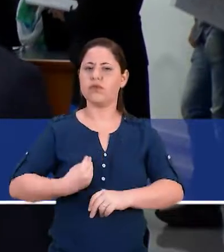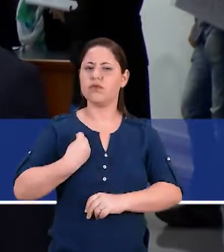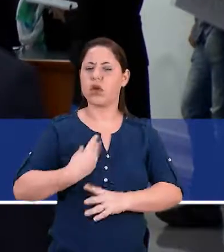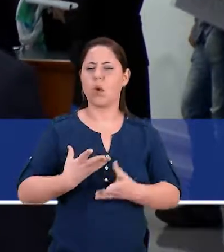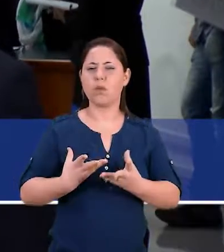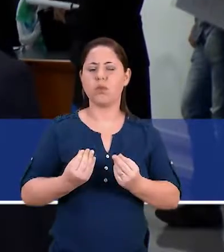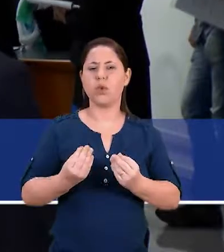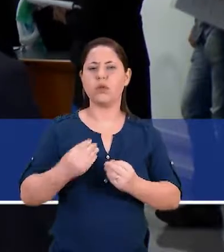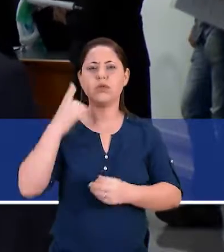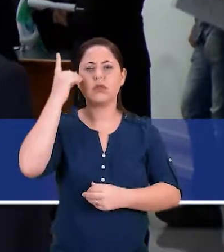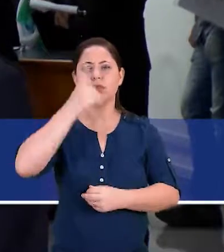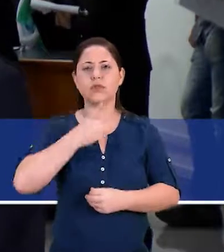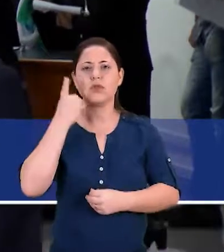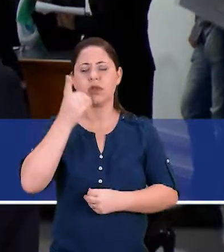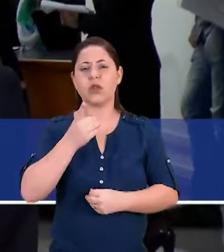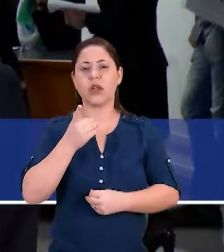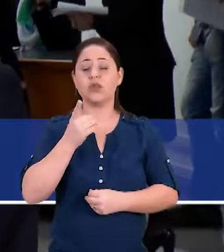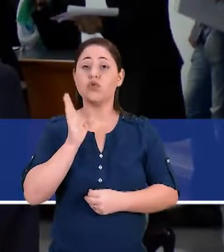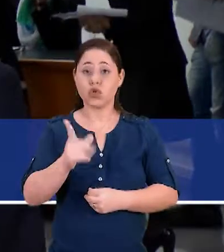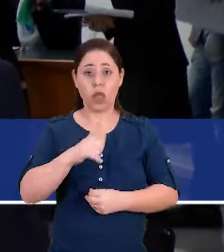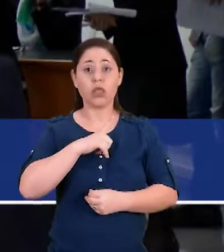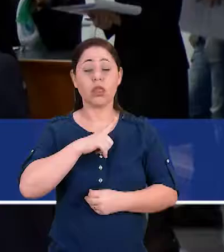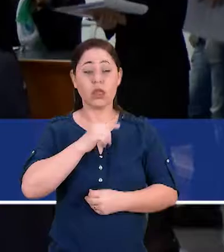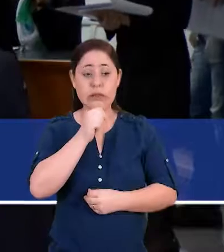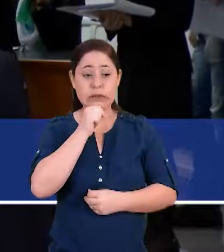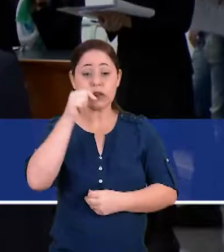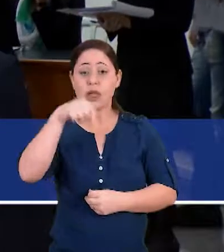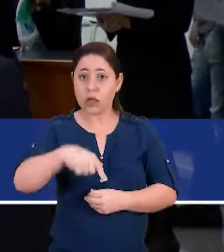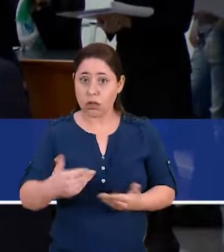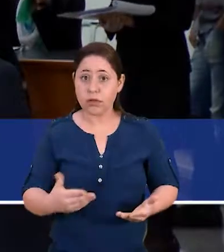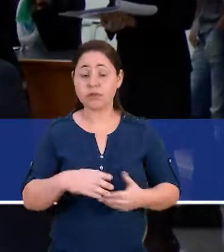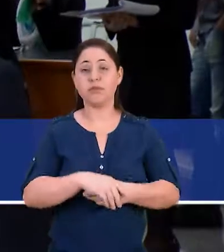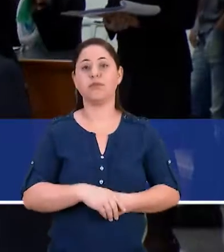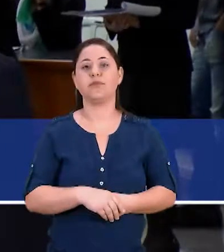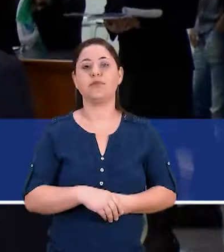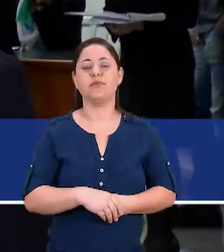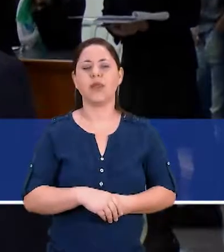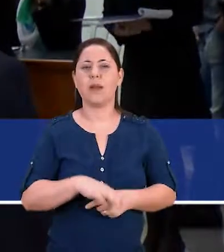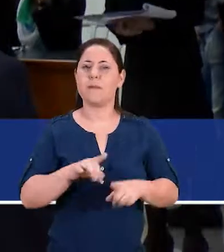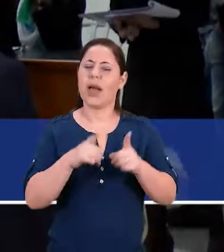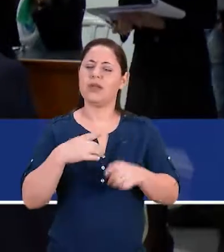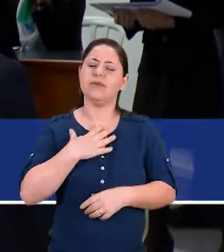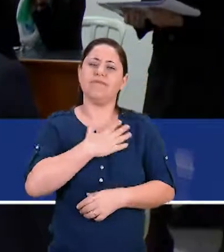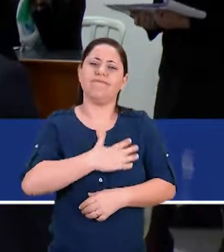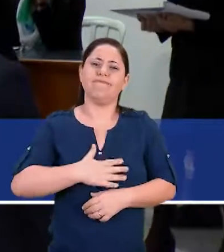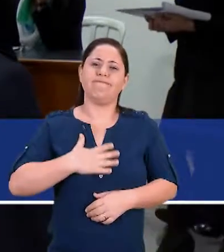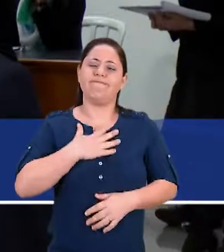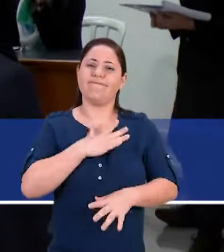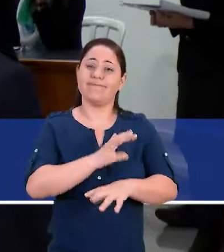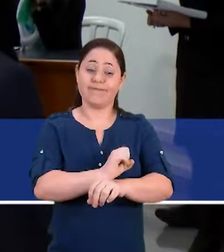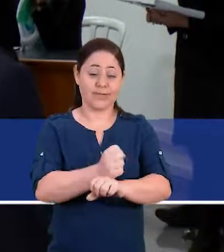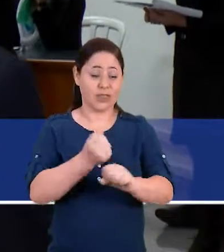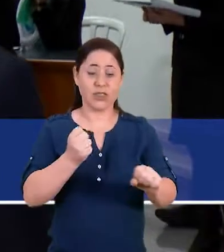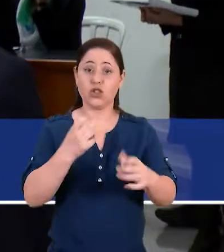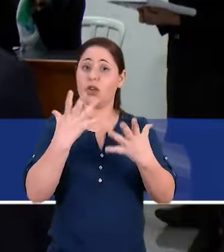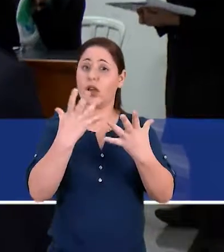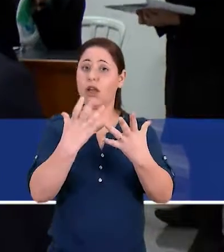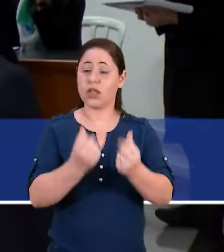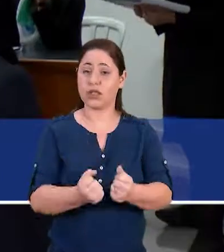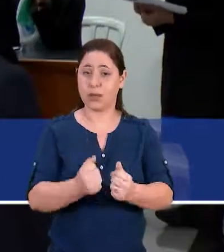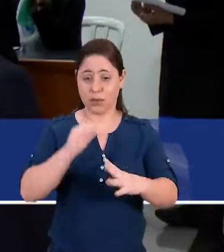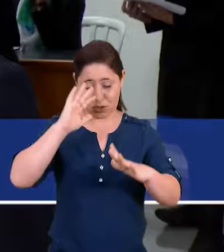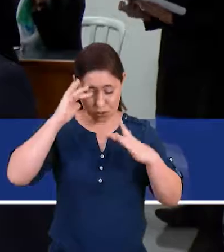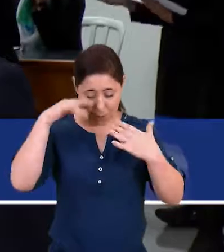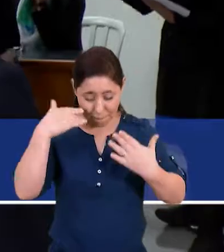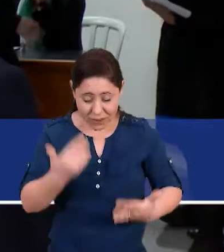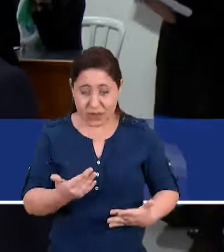com vários deputados muitos dos quais ainda estão aqui na casa. Mas é uma satisfação muito grande e eu